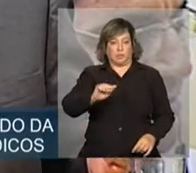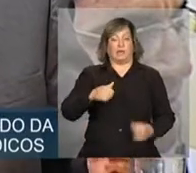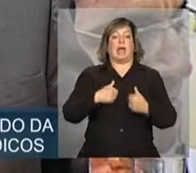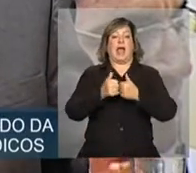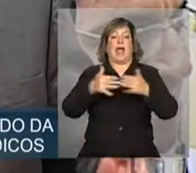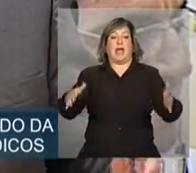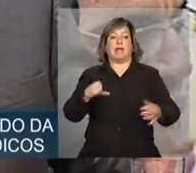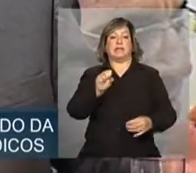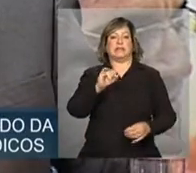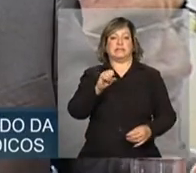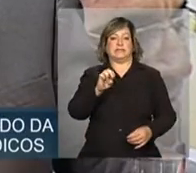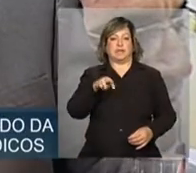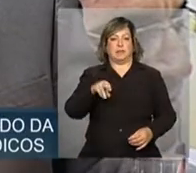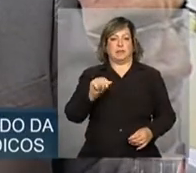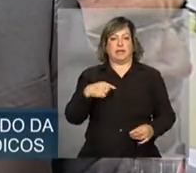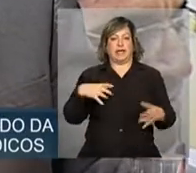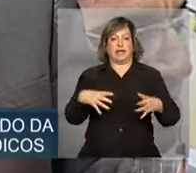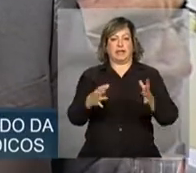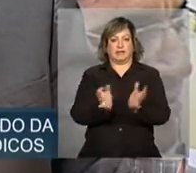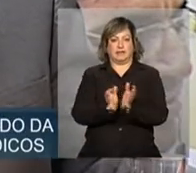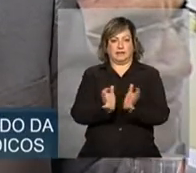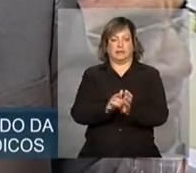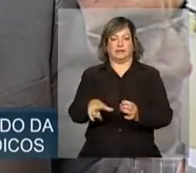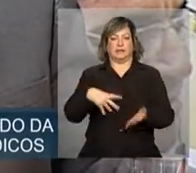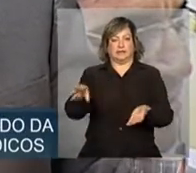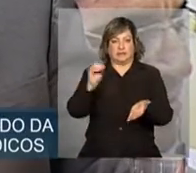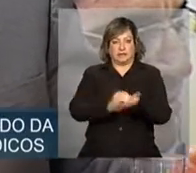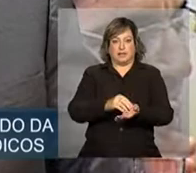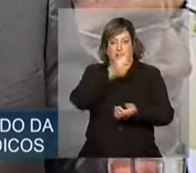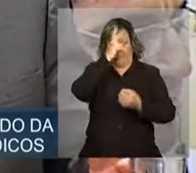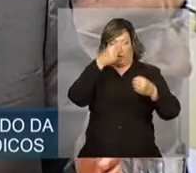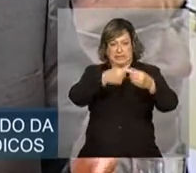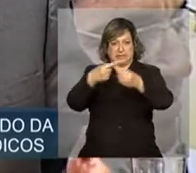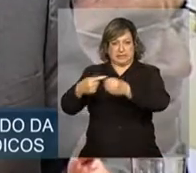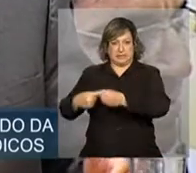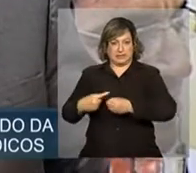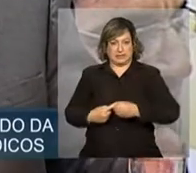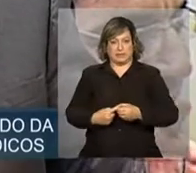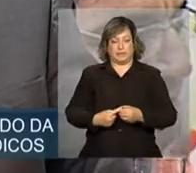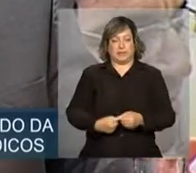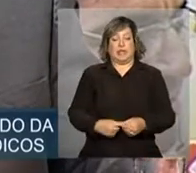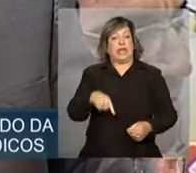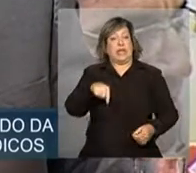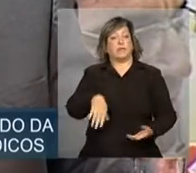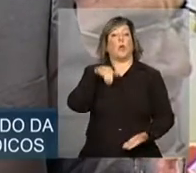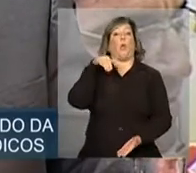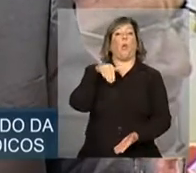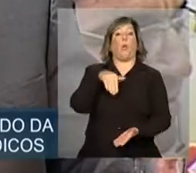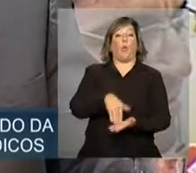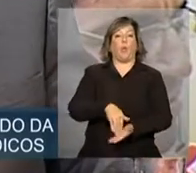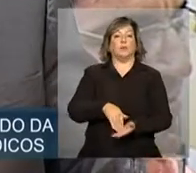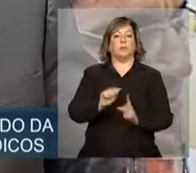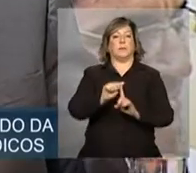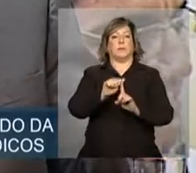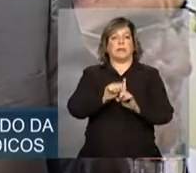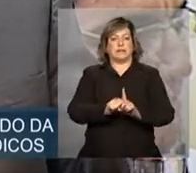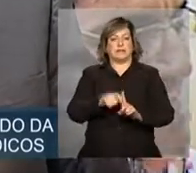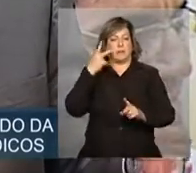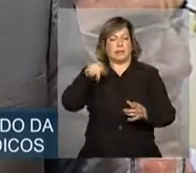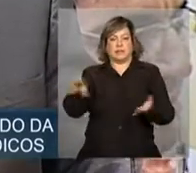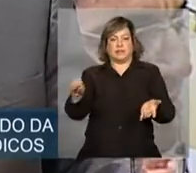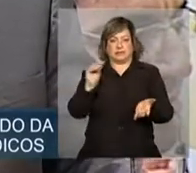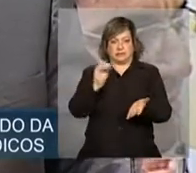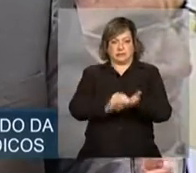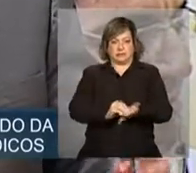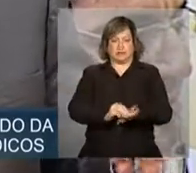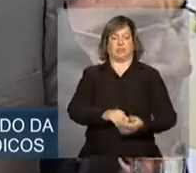para mais um mês para confirmação de inscrição de municípios e será o último mês para inscrição de municípios